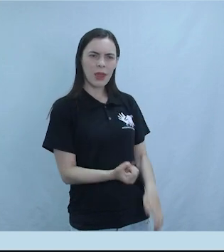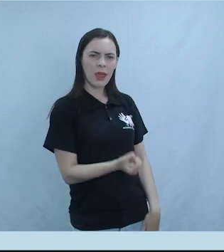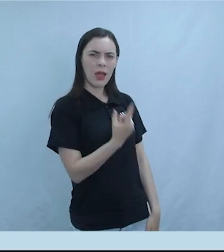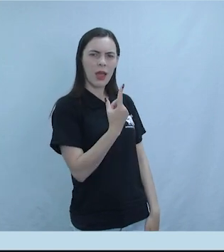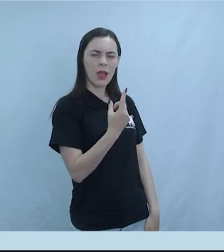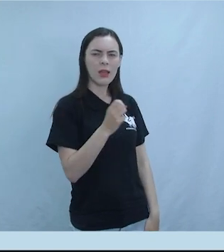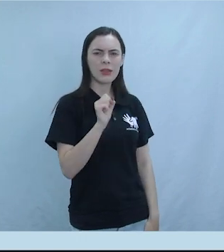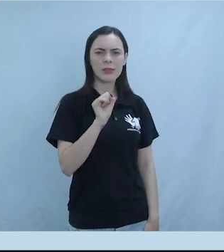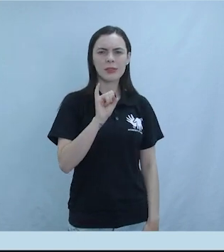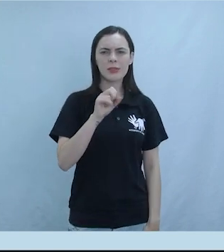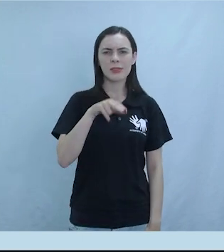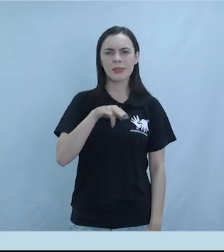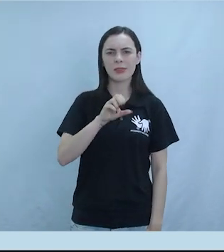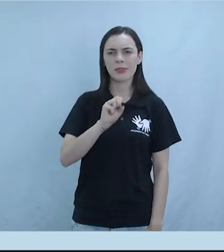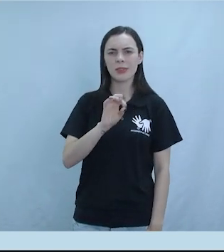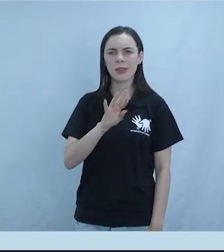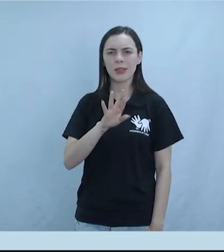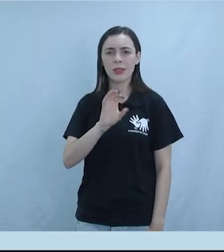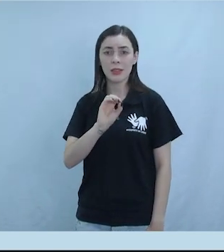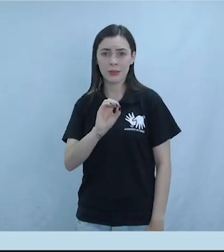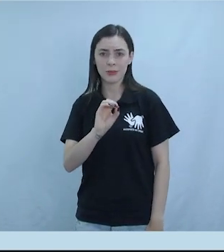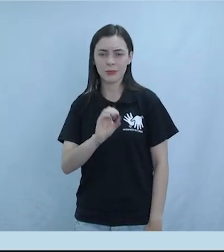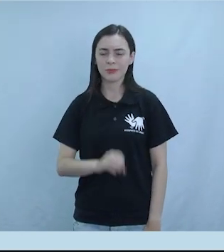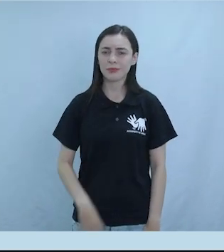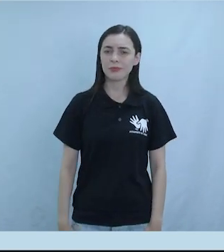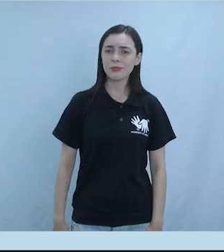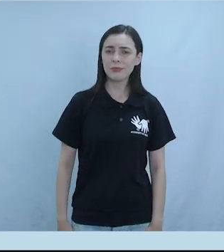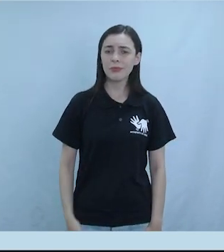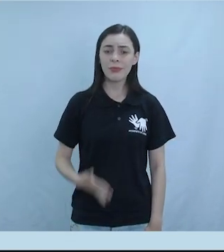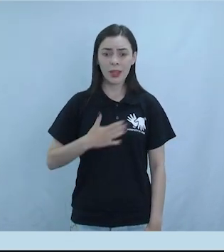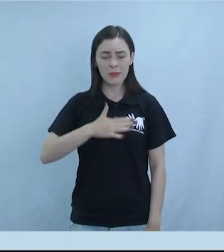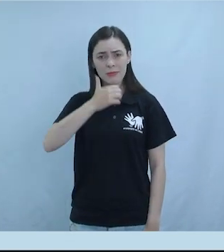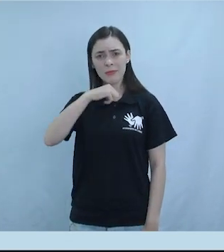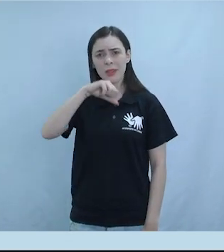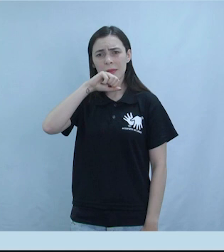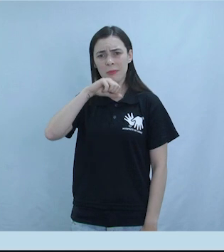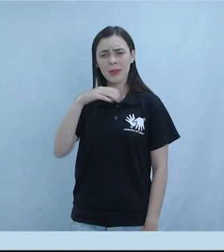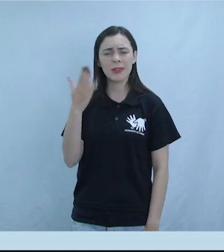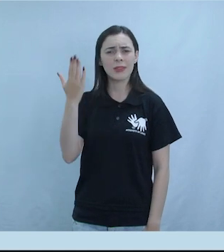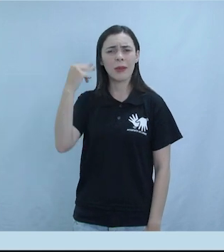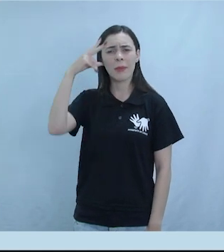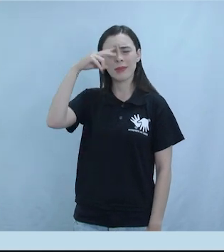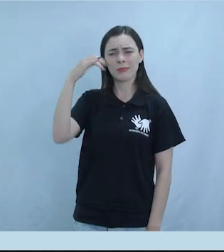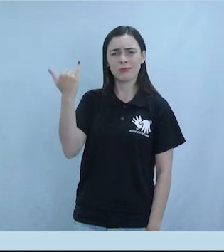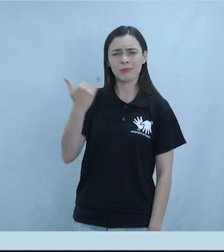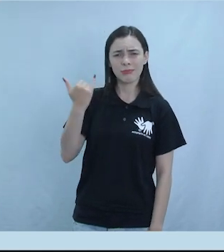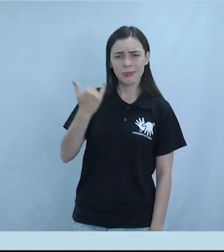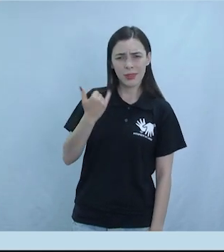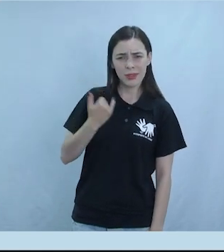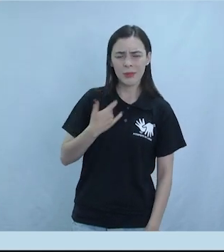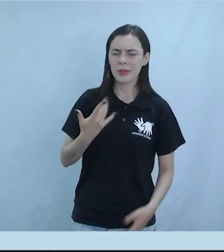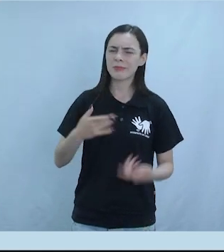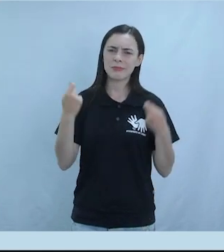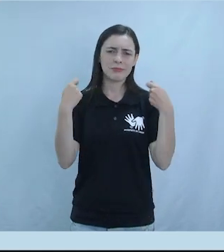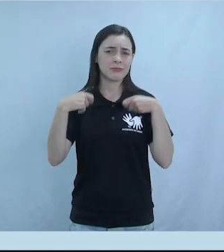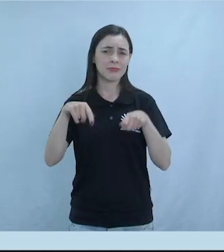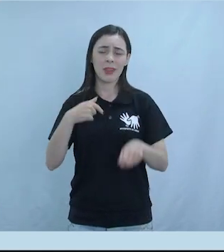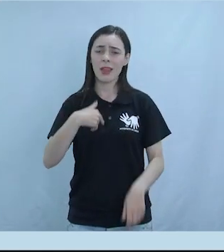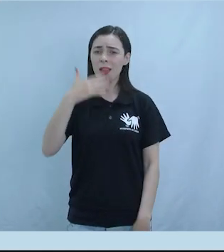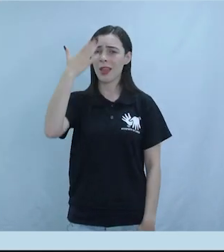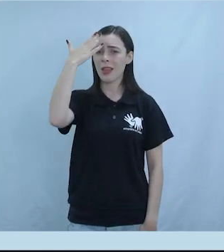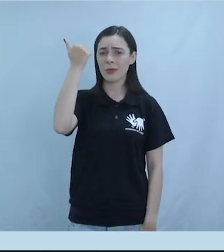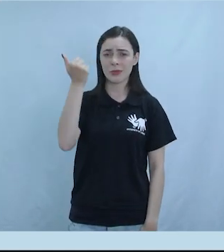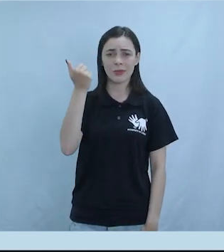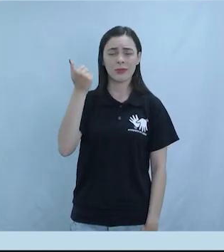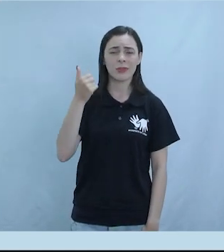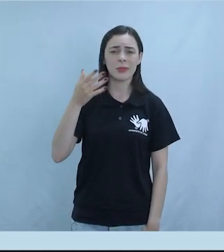sinistros. Minha mãe sempre contava essa história antes de eu dormir. Mas nem era preciso. Eu